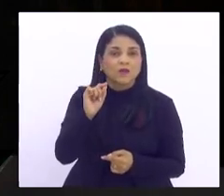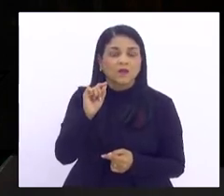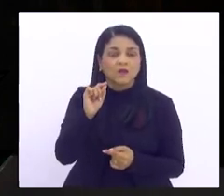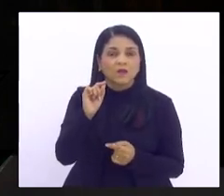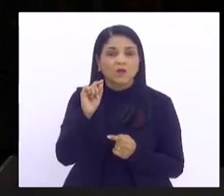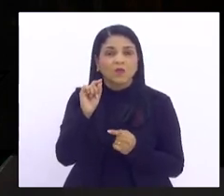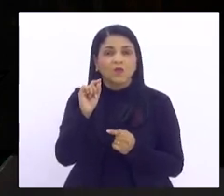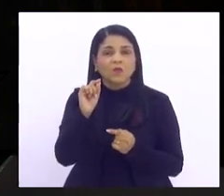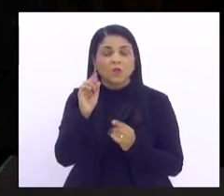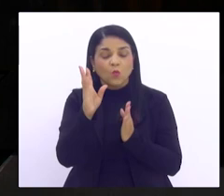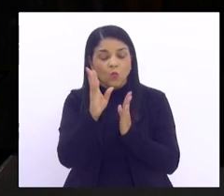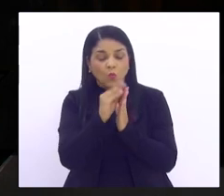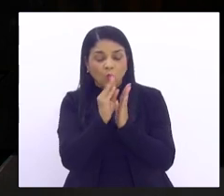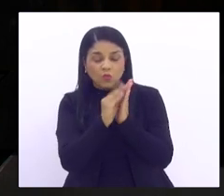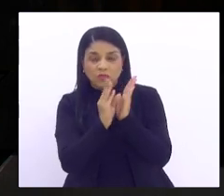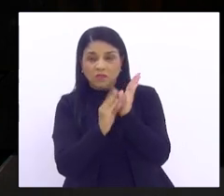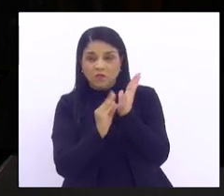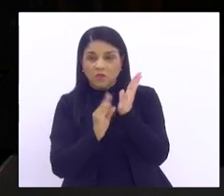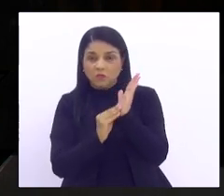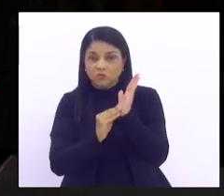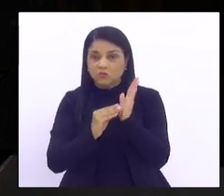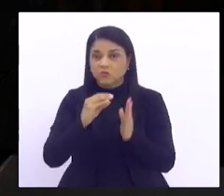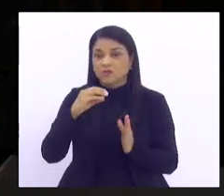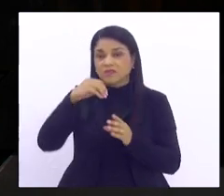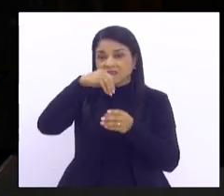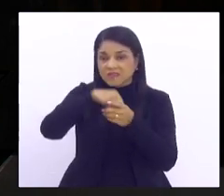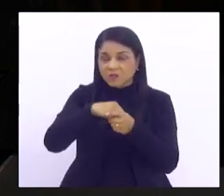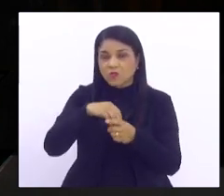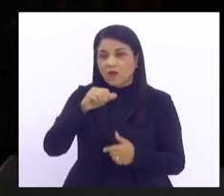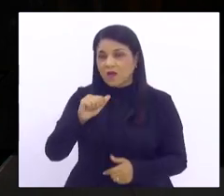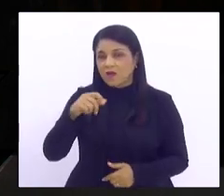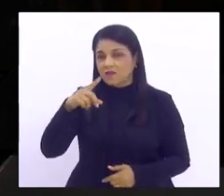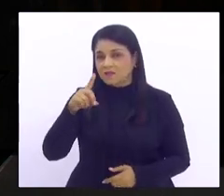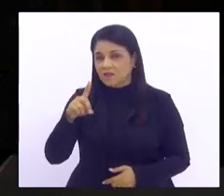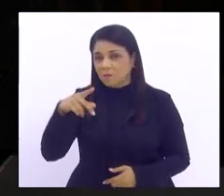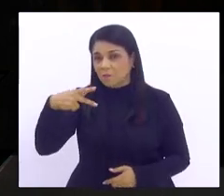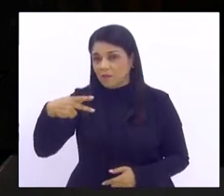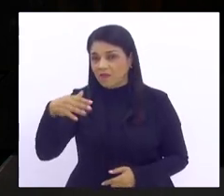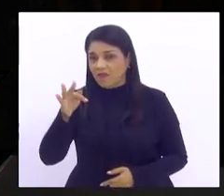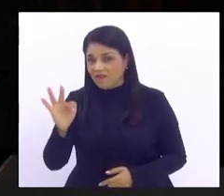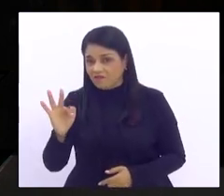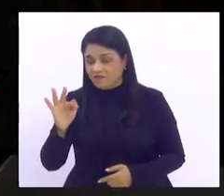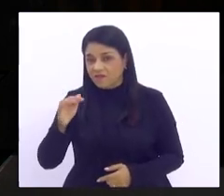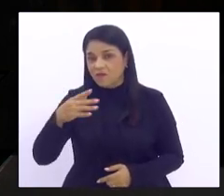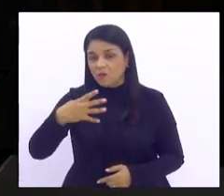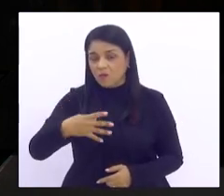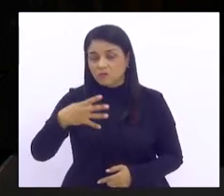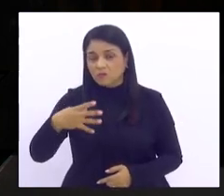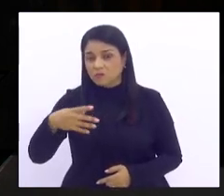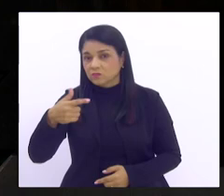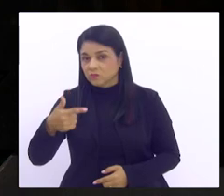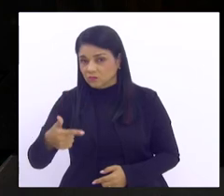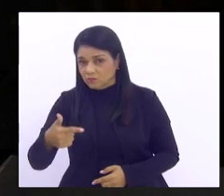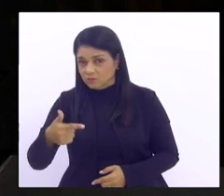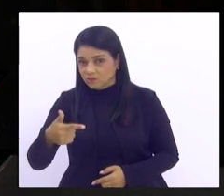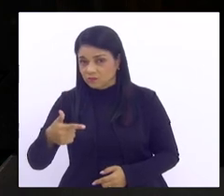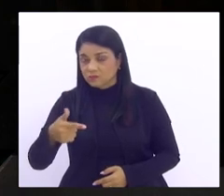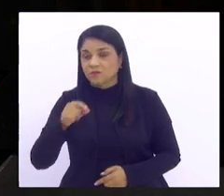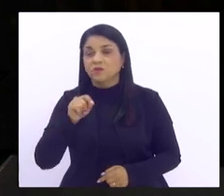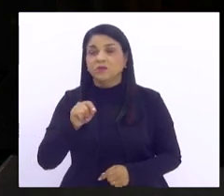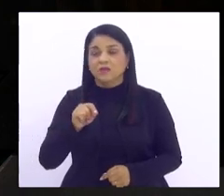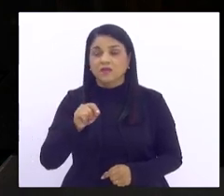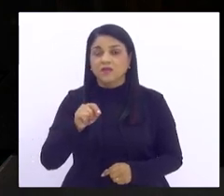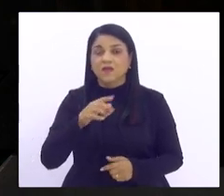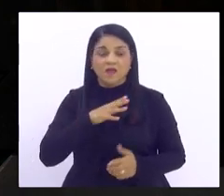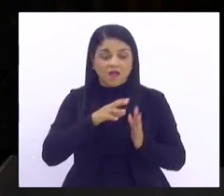conteúdo da ADPF 442 que visa a descriminalização do aborto no Brasil. E não só a descriminalização do aborto, mas poderá